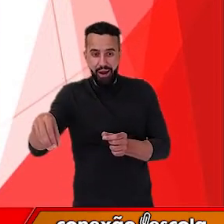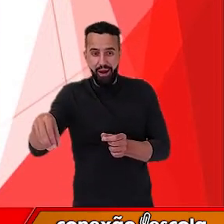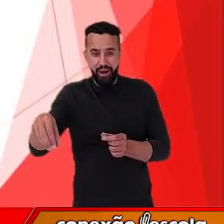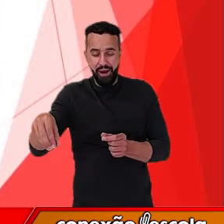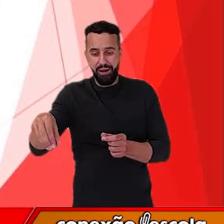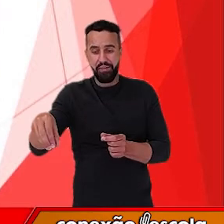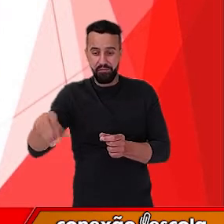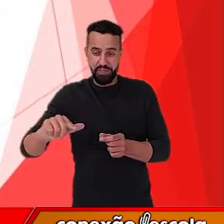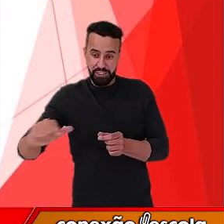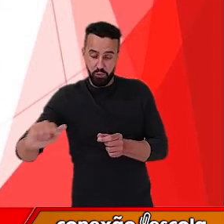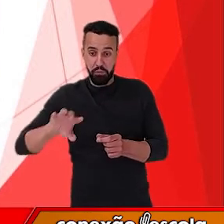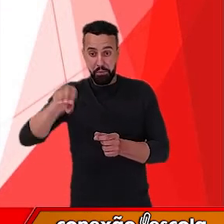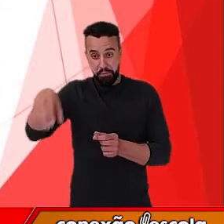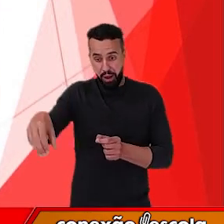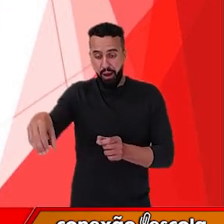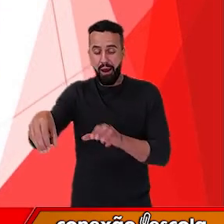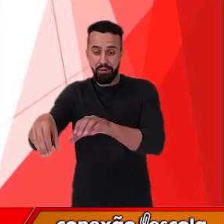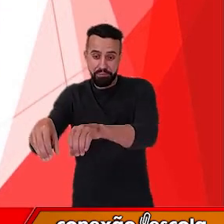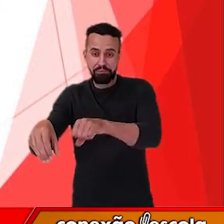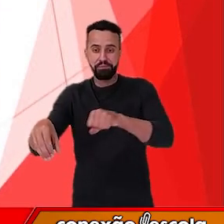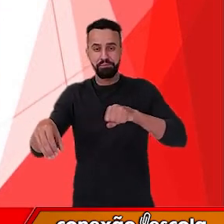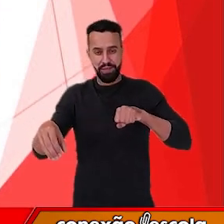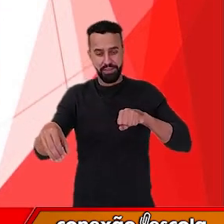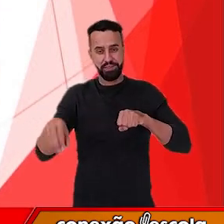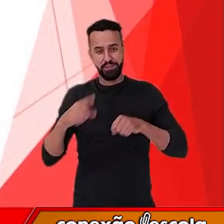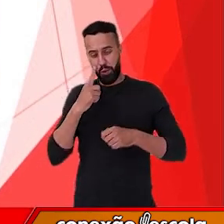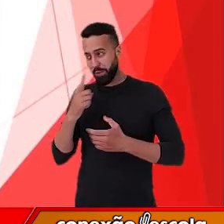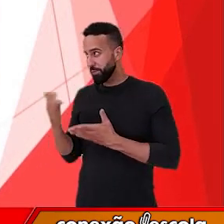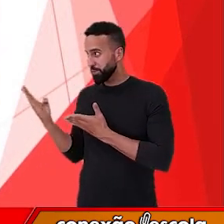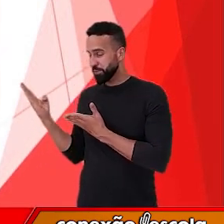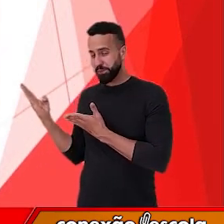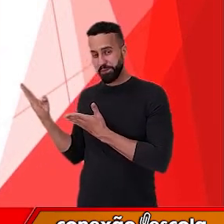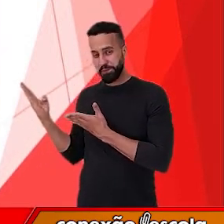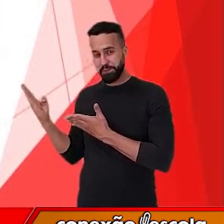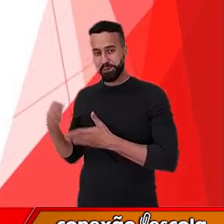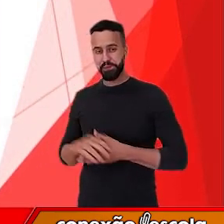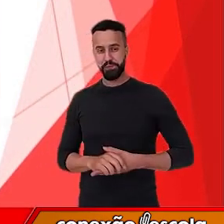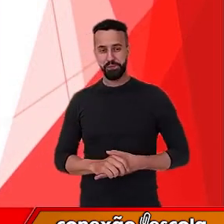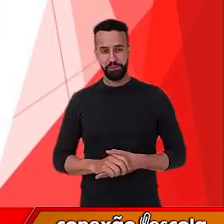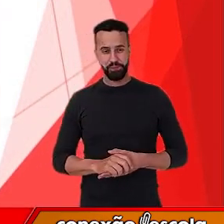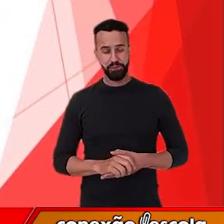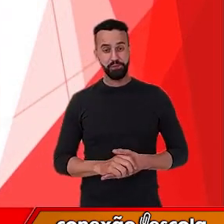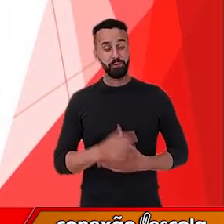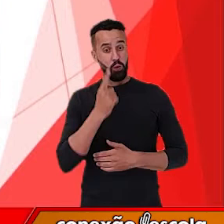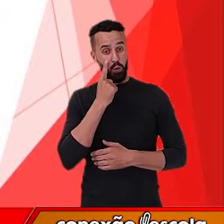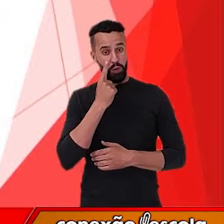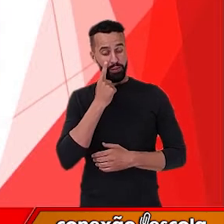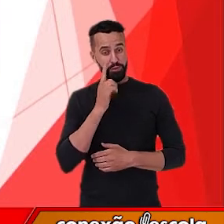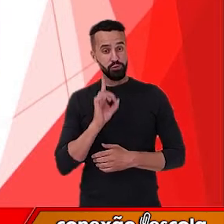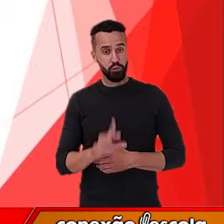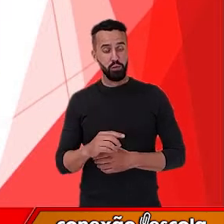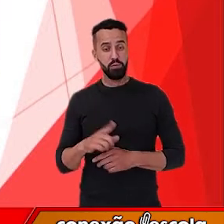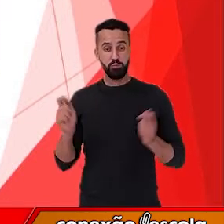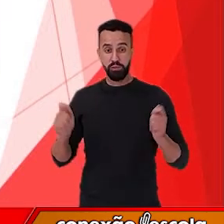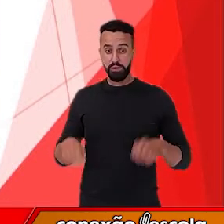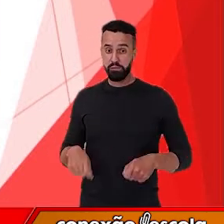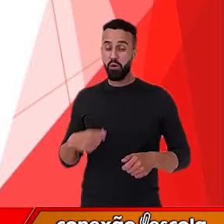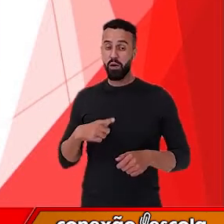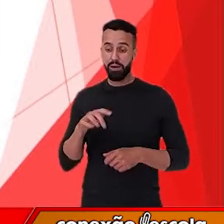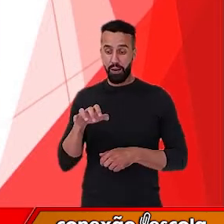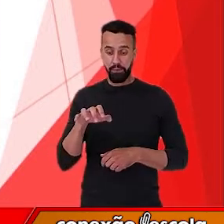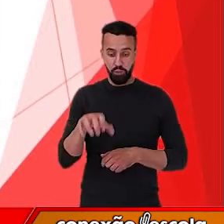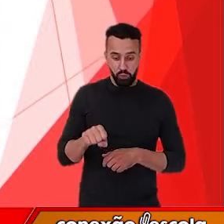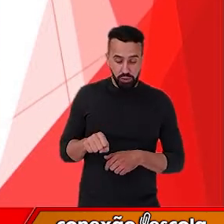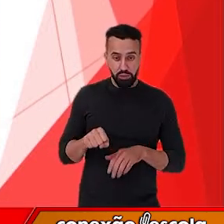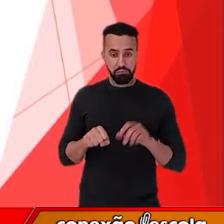cima, parar na casa vazia e capturar essa pedra. Com um detalhe, você pode